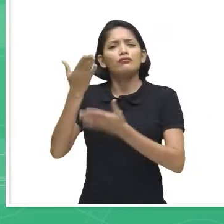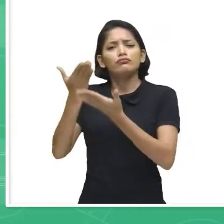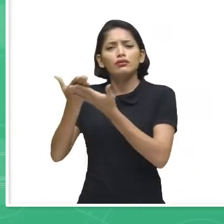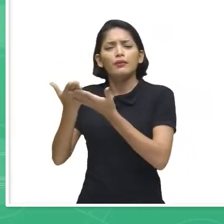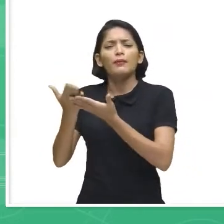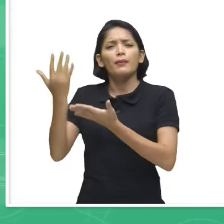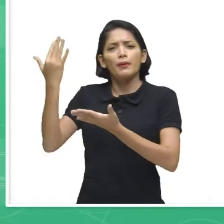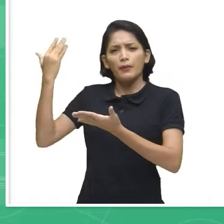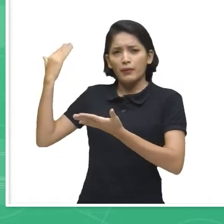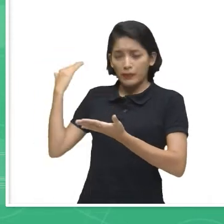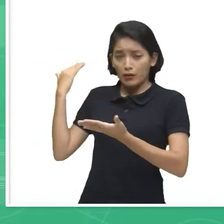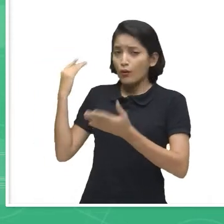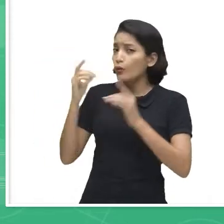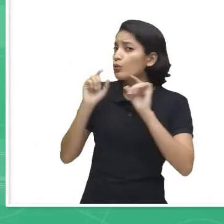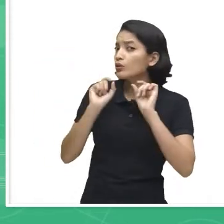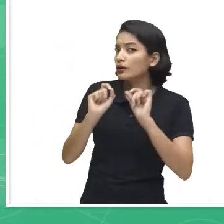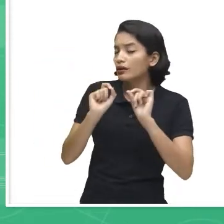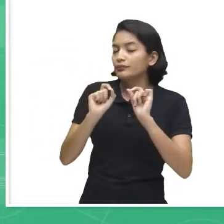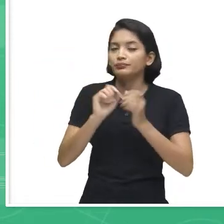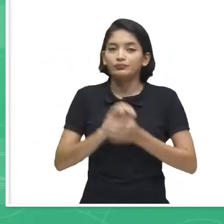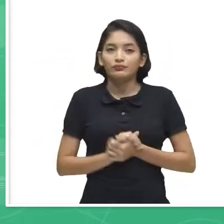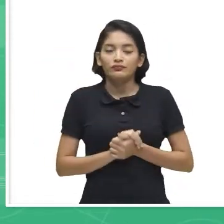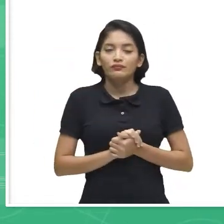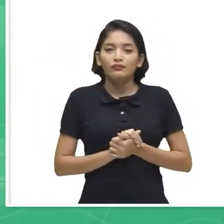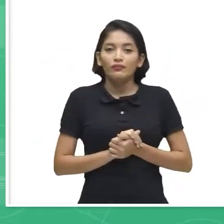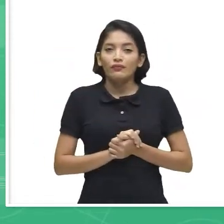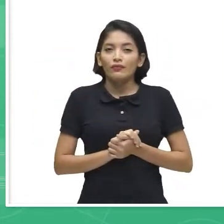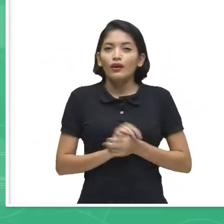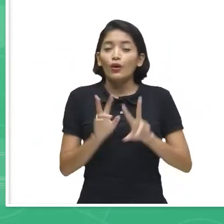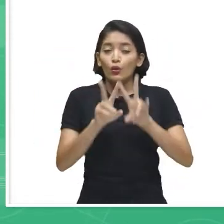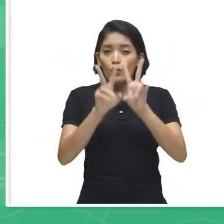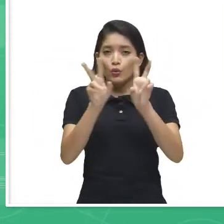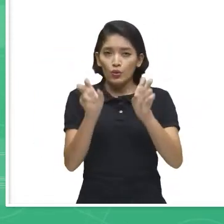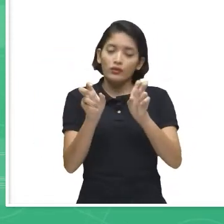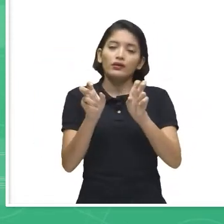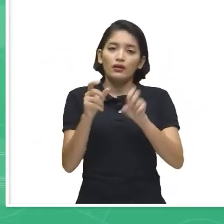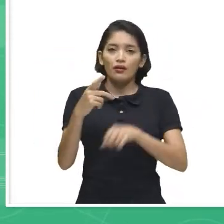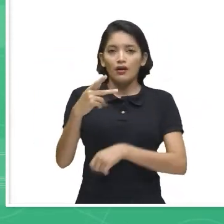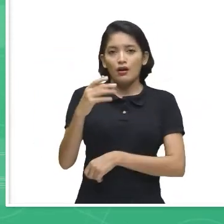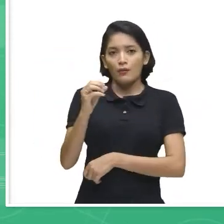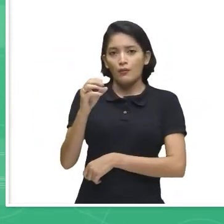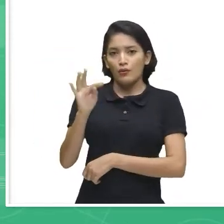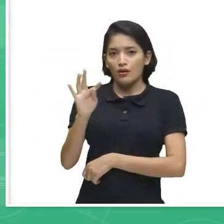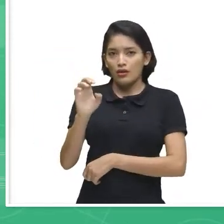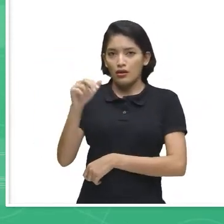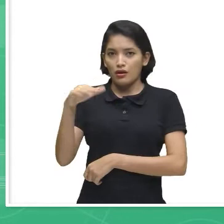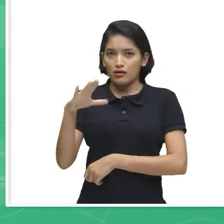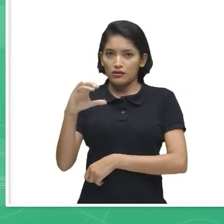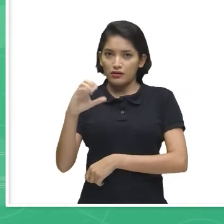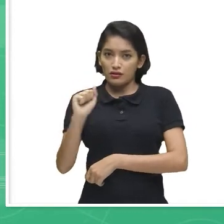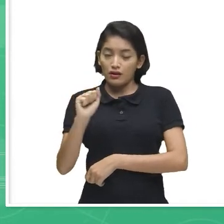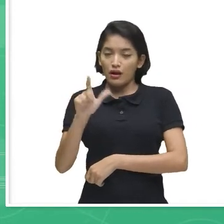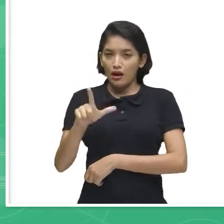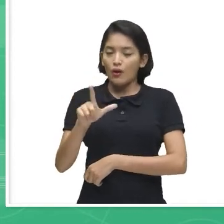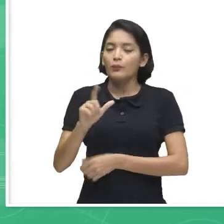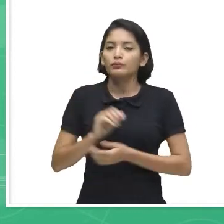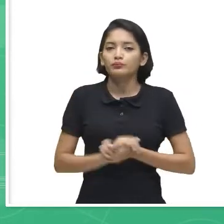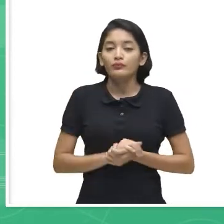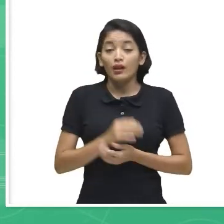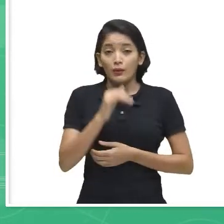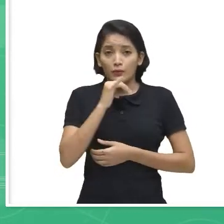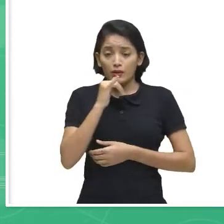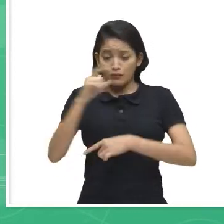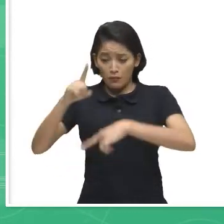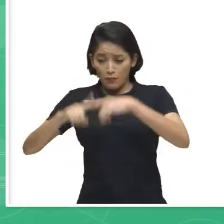naquela época, um pouquinho sobre potencial gravitacional. Nós vimos o seguinte, que um móvel ele